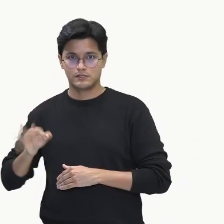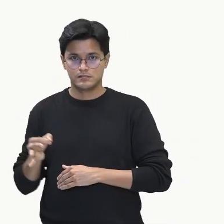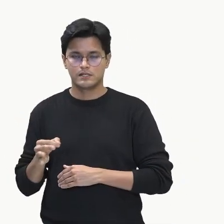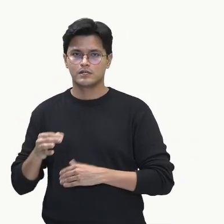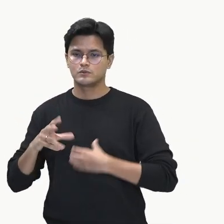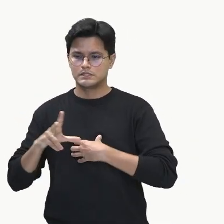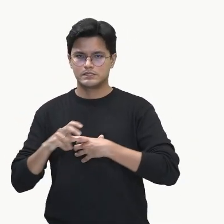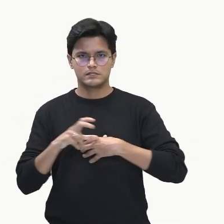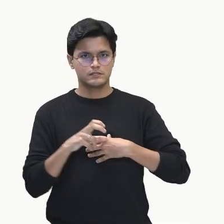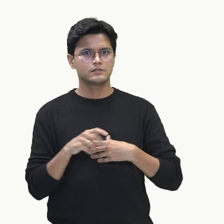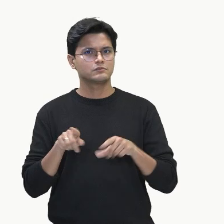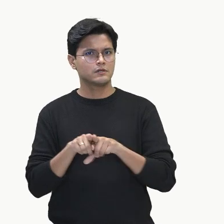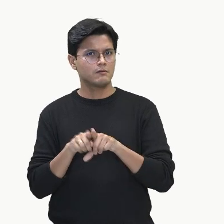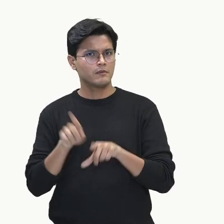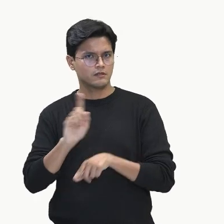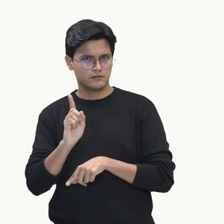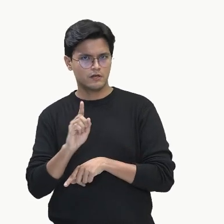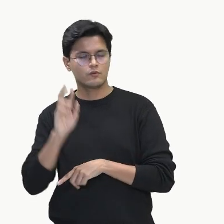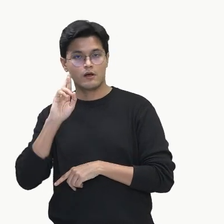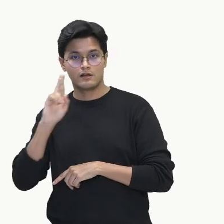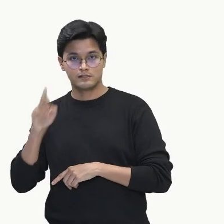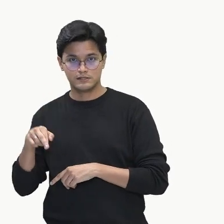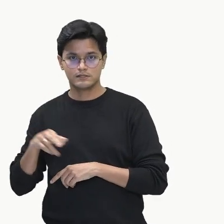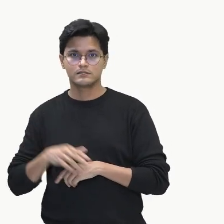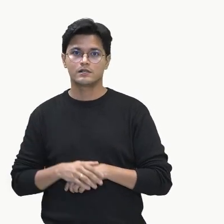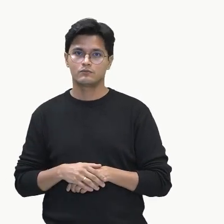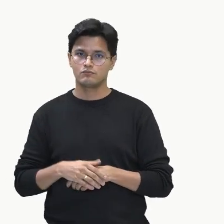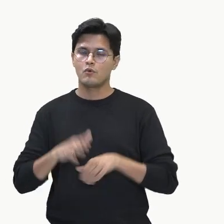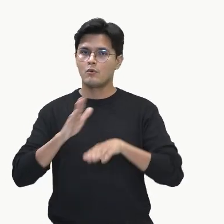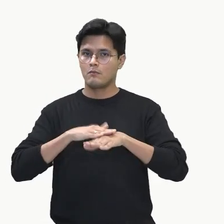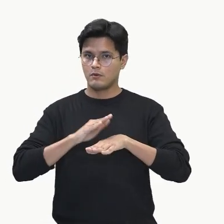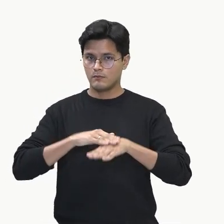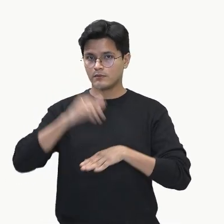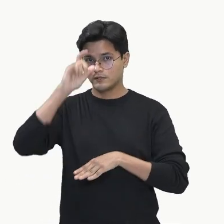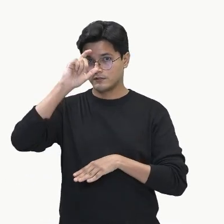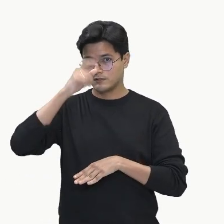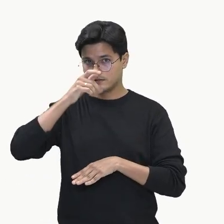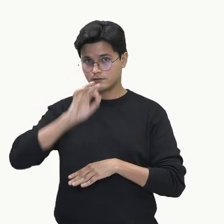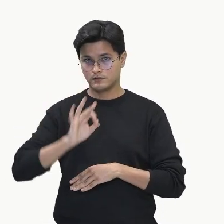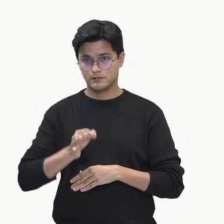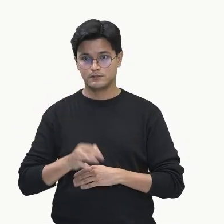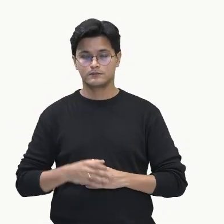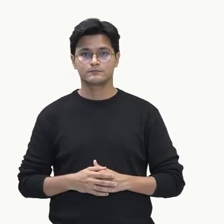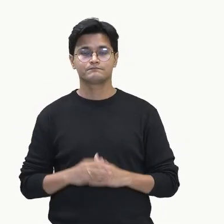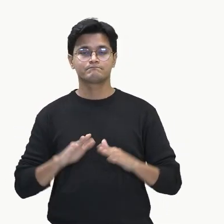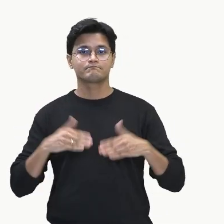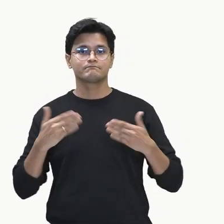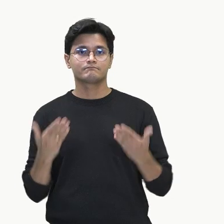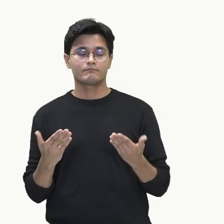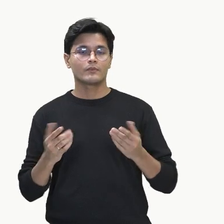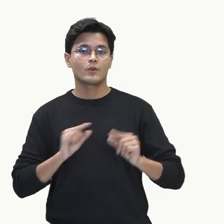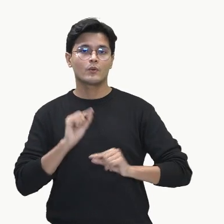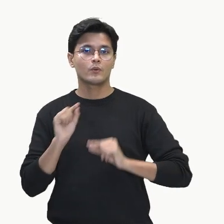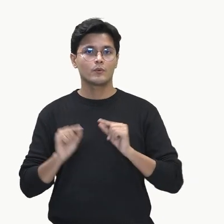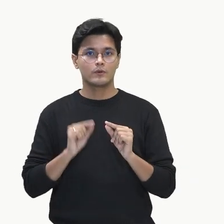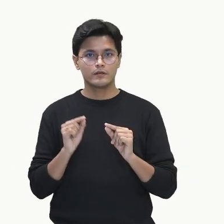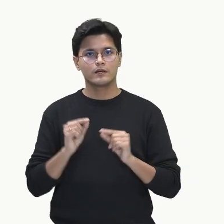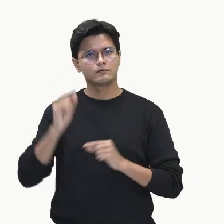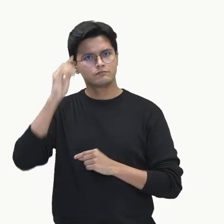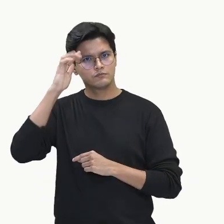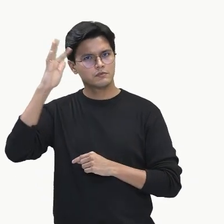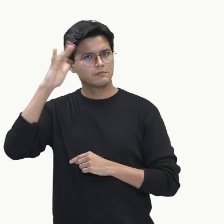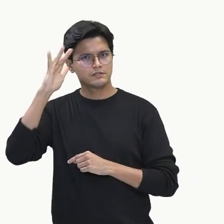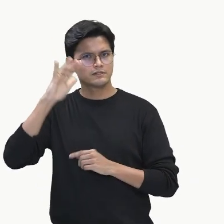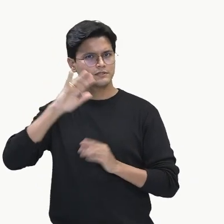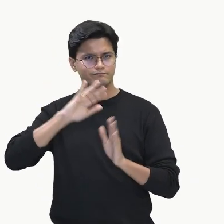eu que estou falando isso, tá? Quem está falando é René Descartes com a gente aí, tá bom? Então, não de nossa imaginação, nem